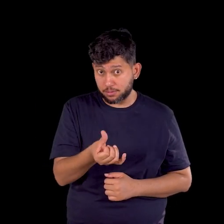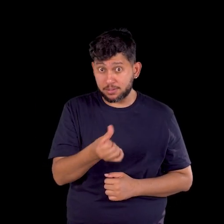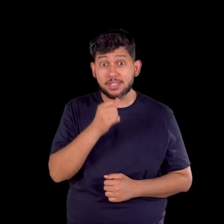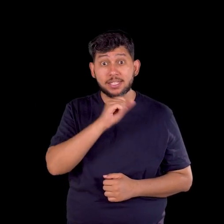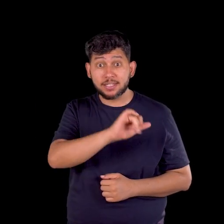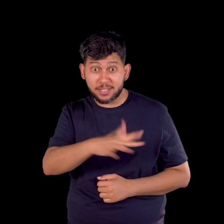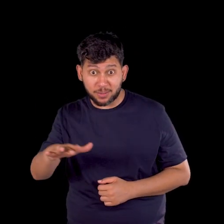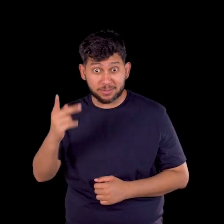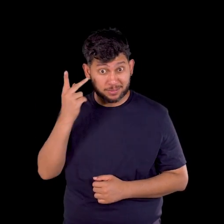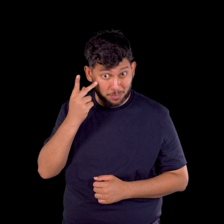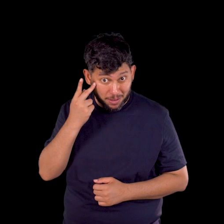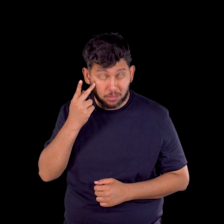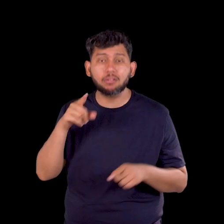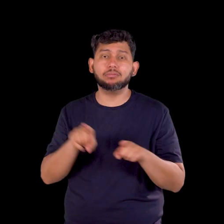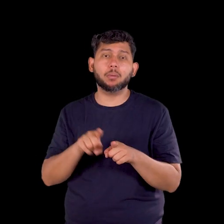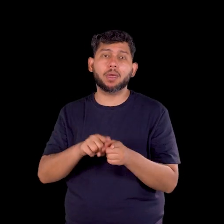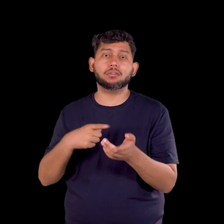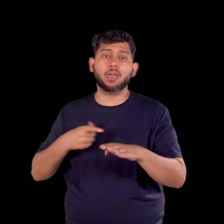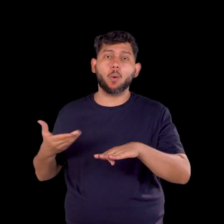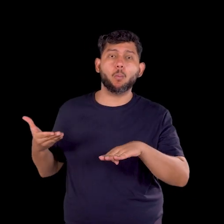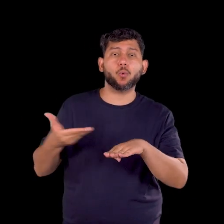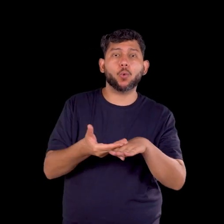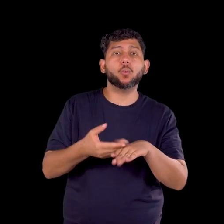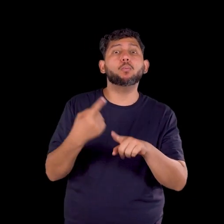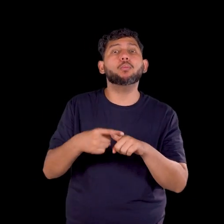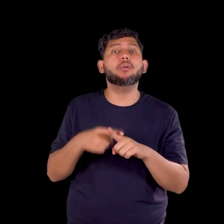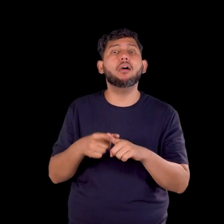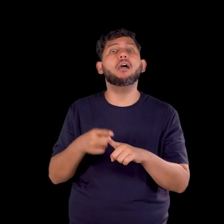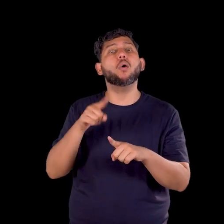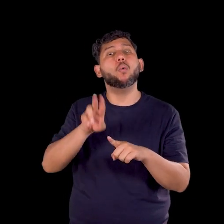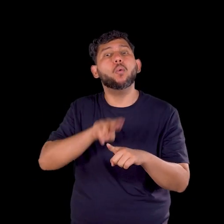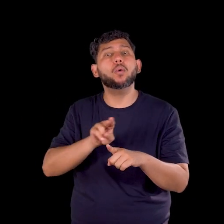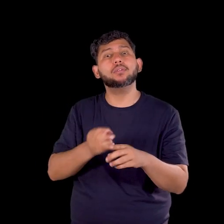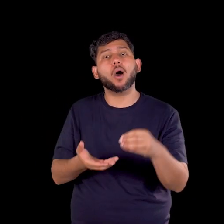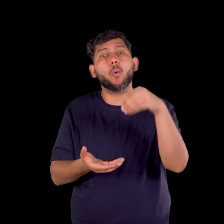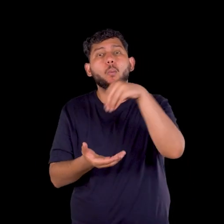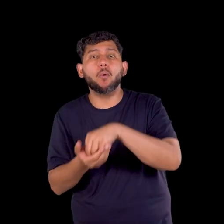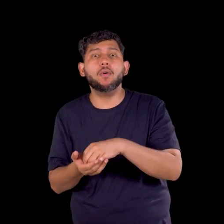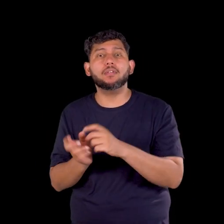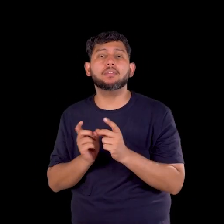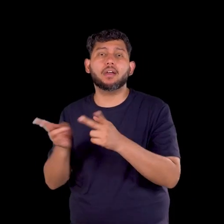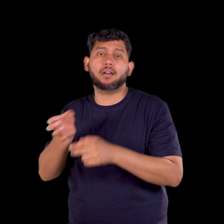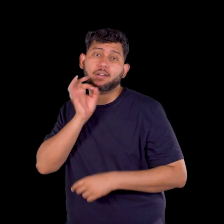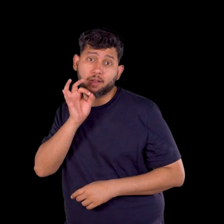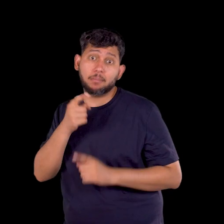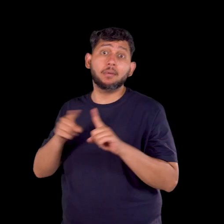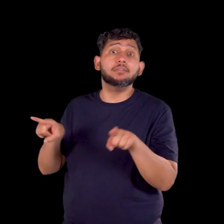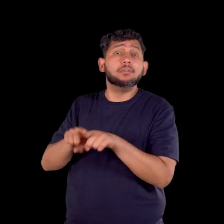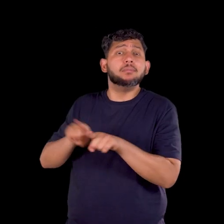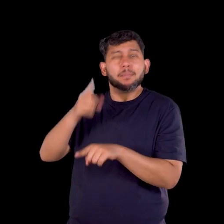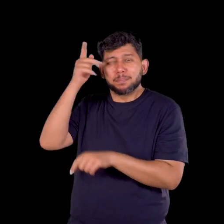São Paulo, ganhou protagonismo com a exportação do café, mas também passou a receber imigrantes vindos de